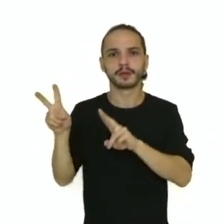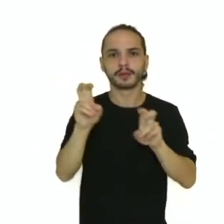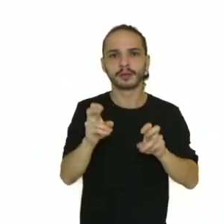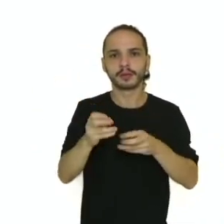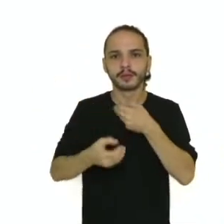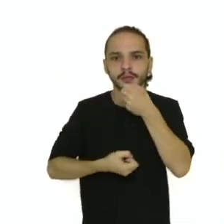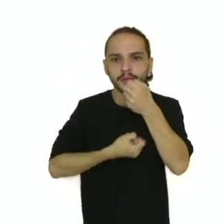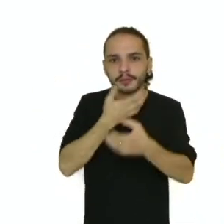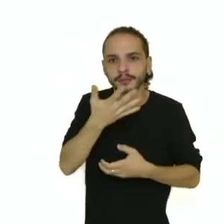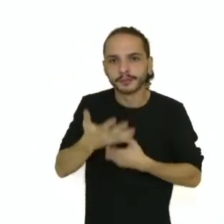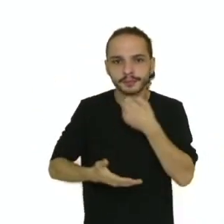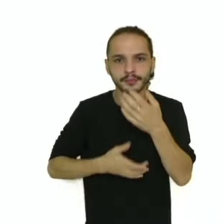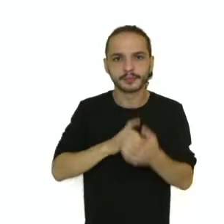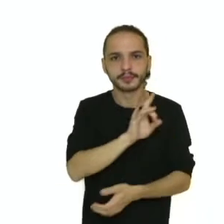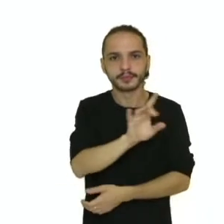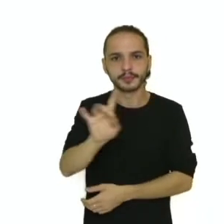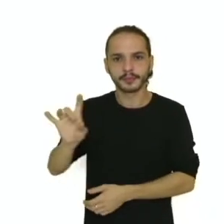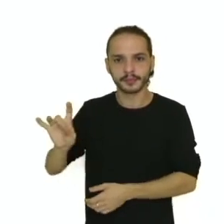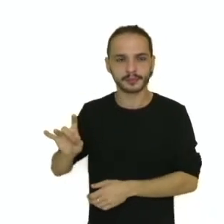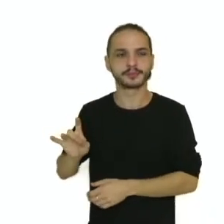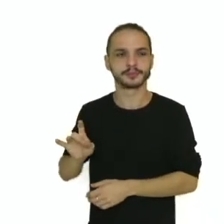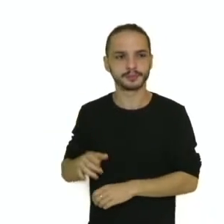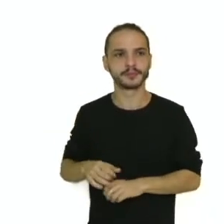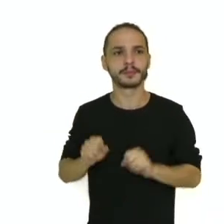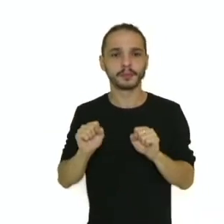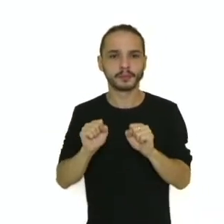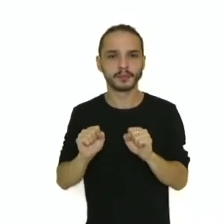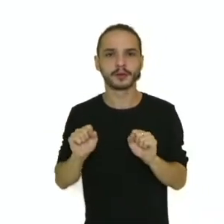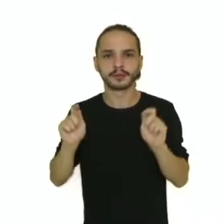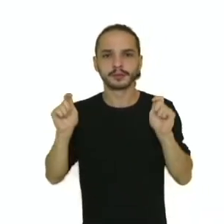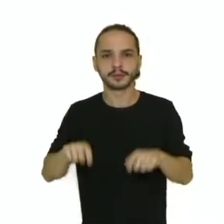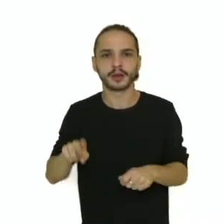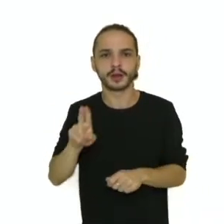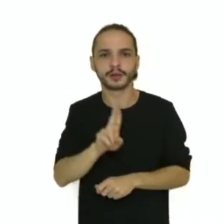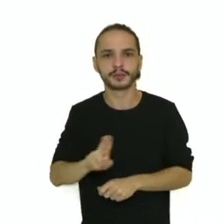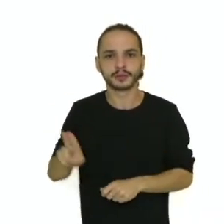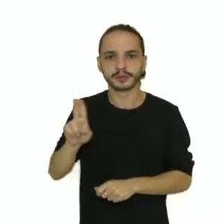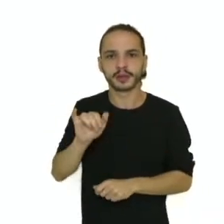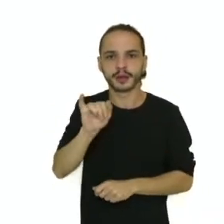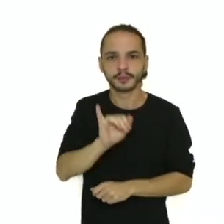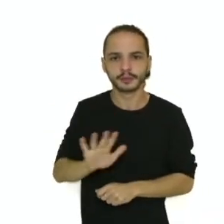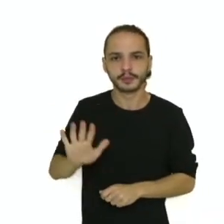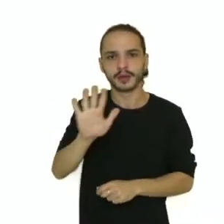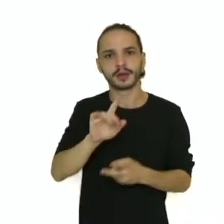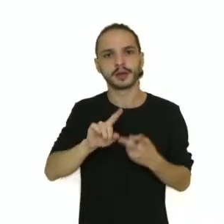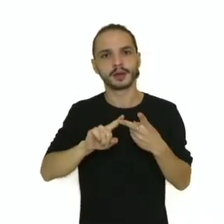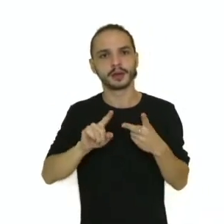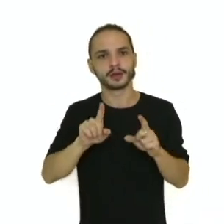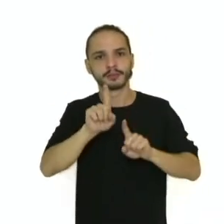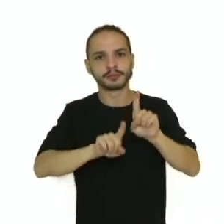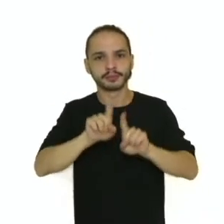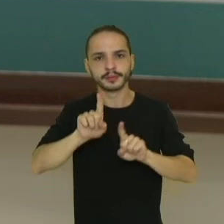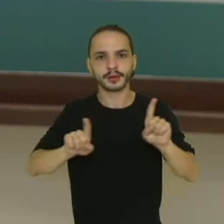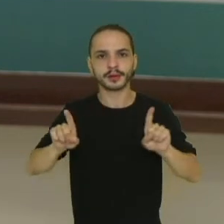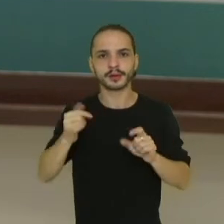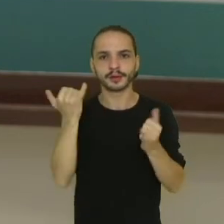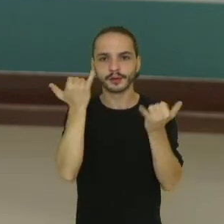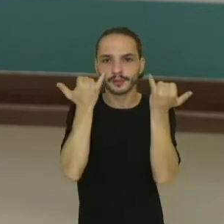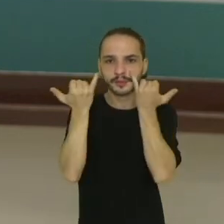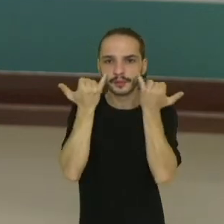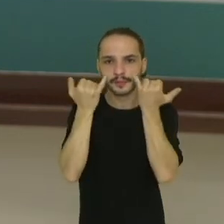etc. Pode também vir enriquecido por fotografias, gráficos e